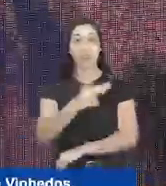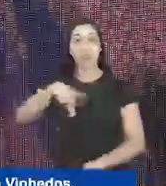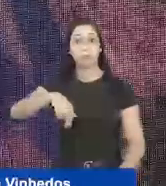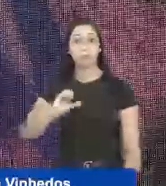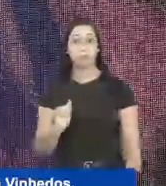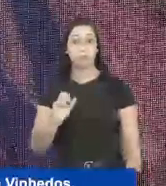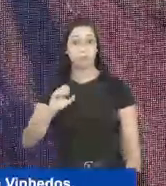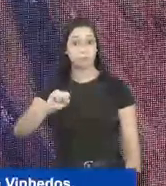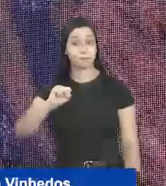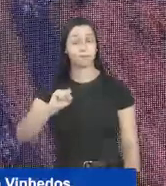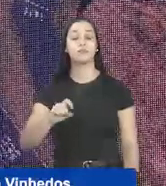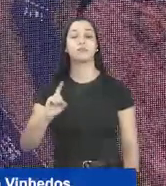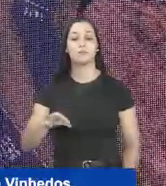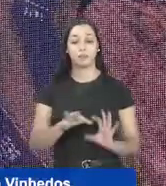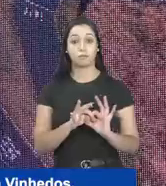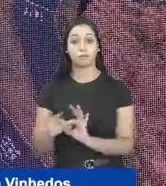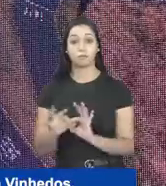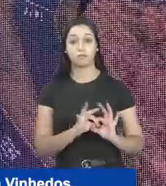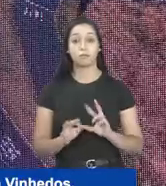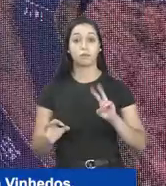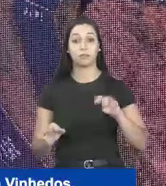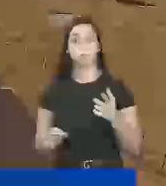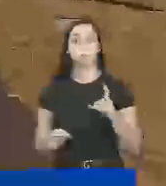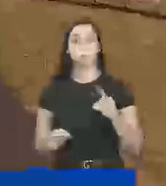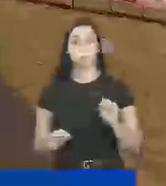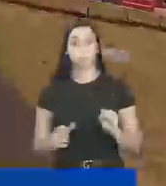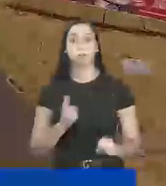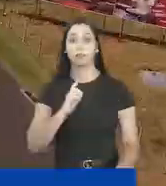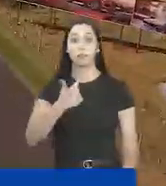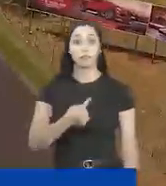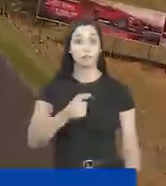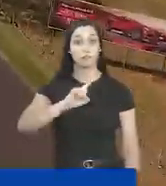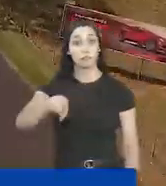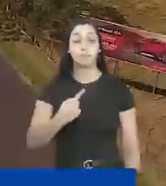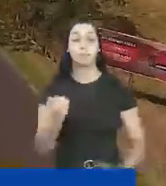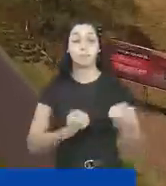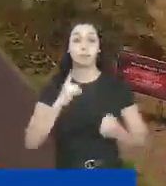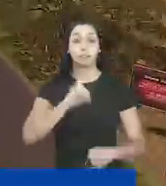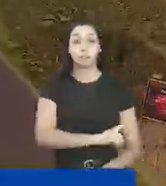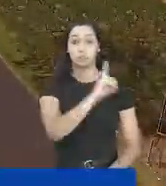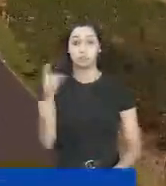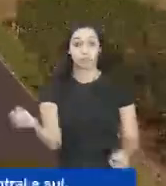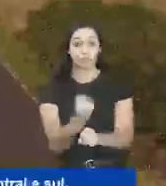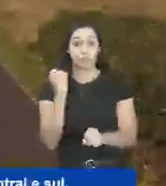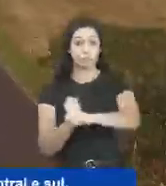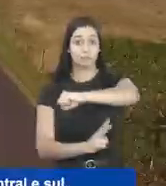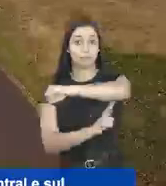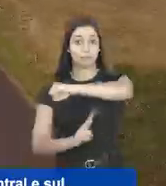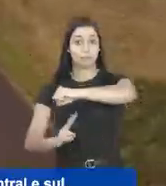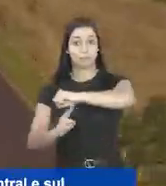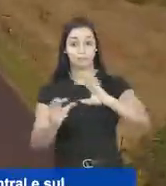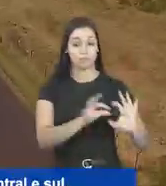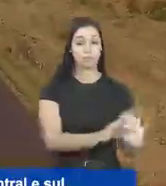Essa é a Avenida Nicomedes Alves dos Santos, cruzando com a Vinhedos. Por aqui passam 75 mil veículos por dia. Nós vamos construir